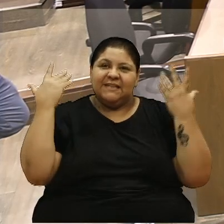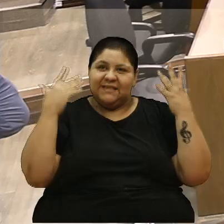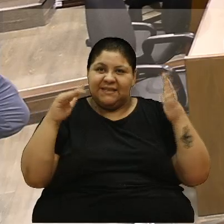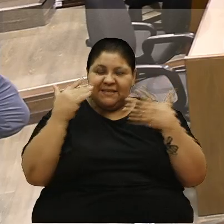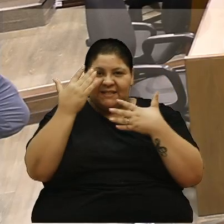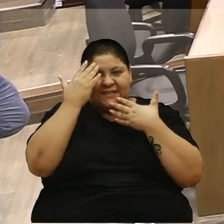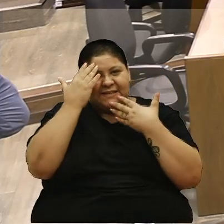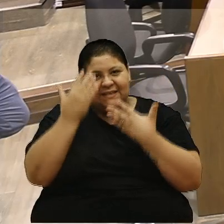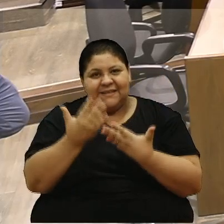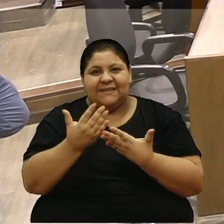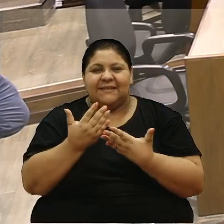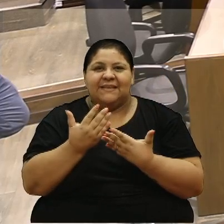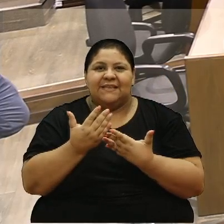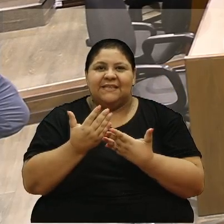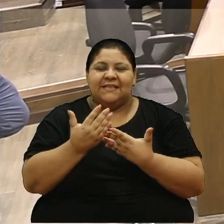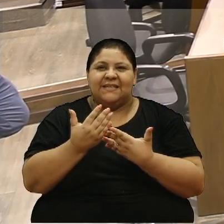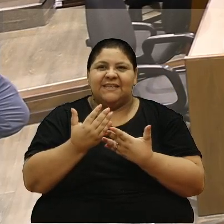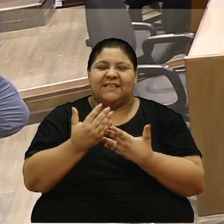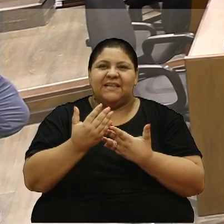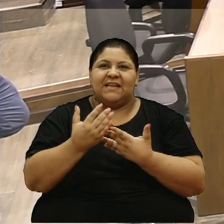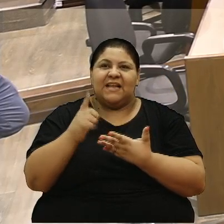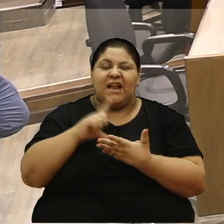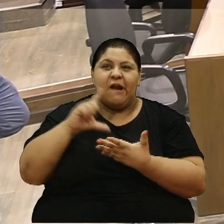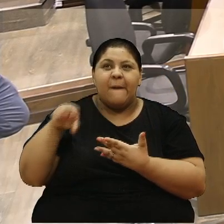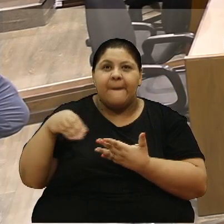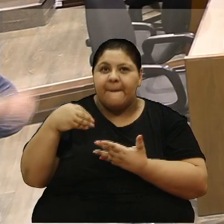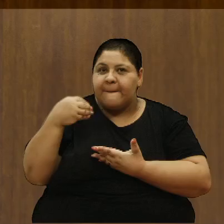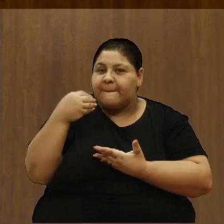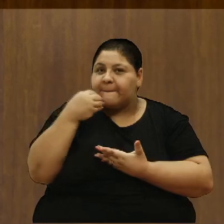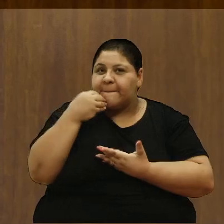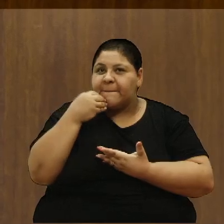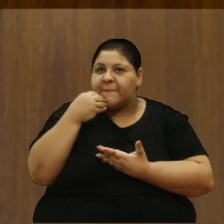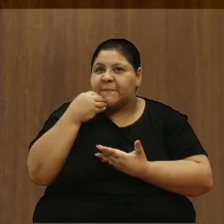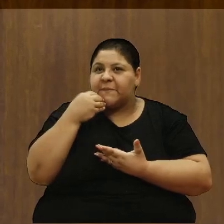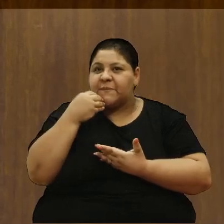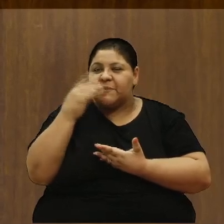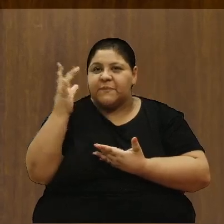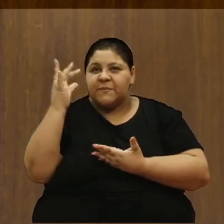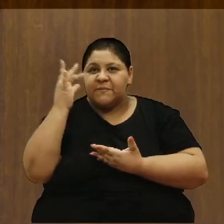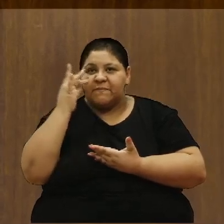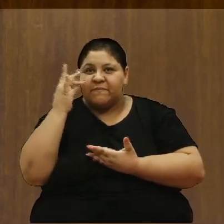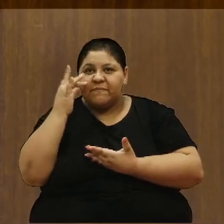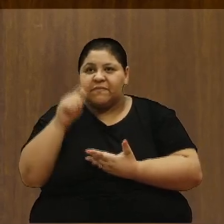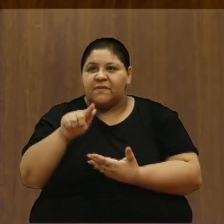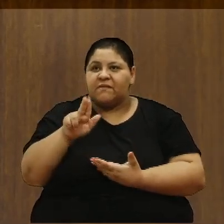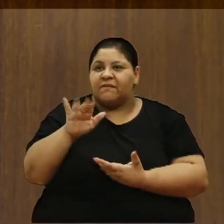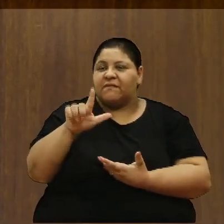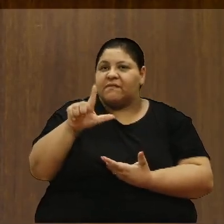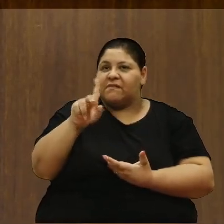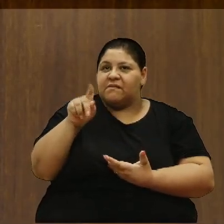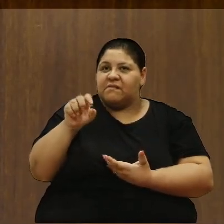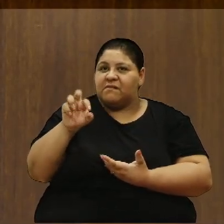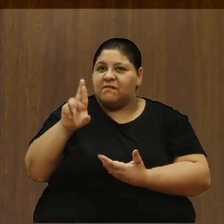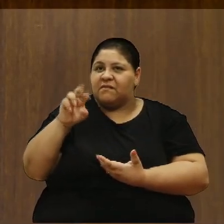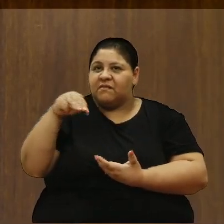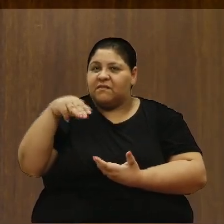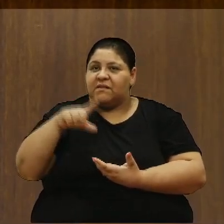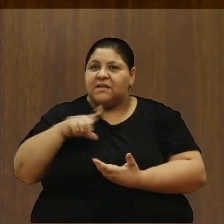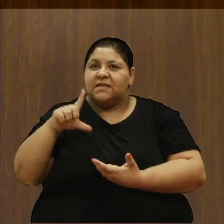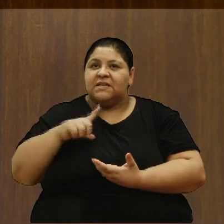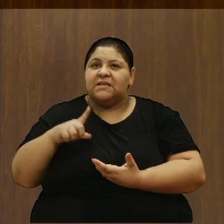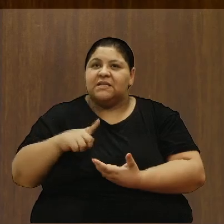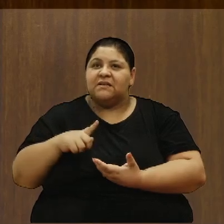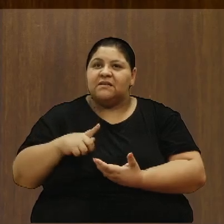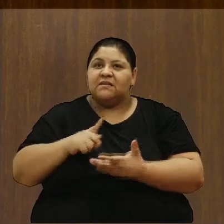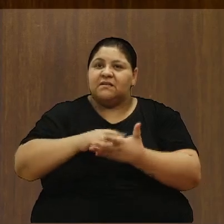e agradecer pelo senhor ter oportunizado a presença do Guilherme, seu assessor na Comissão do Meio Ambiente. Ele levou diversos pontos